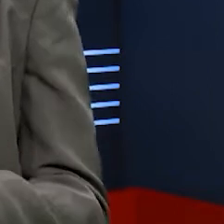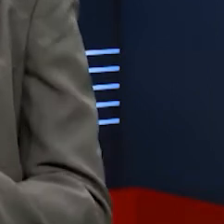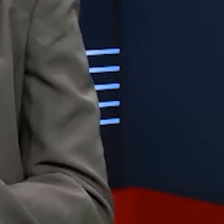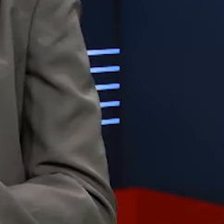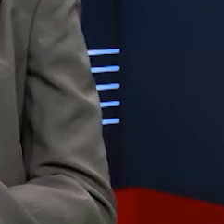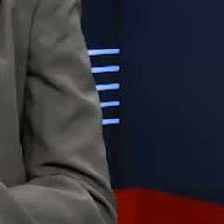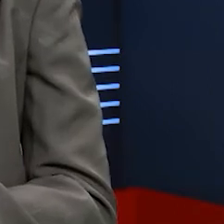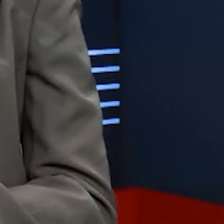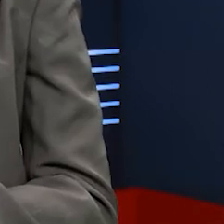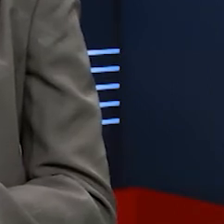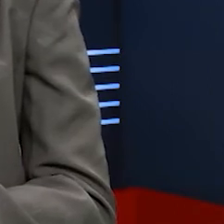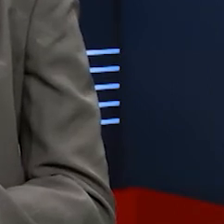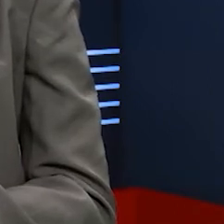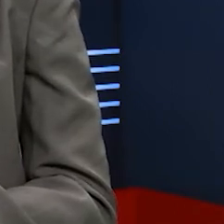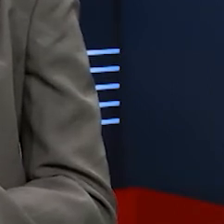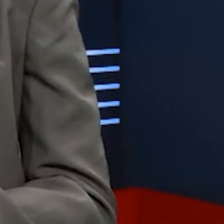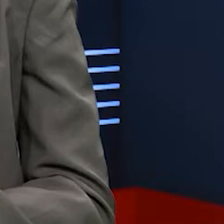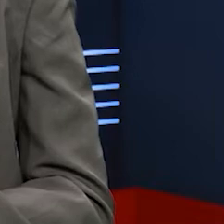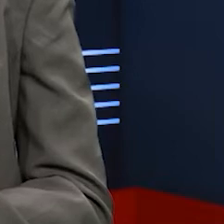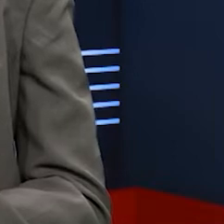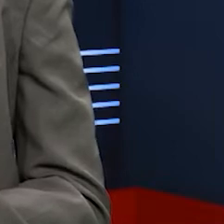do Clima promovida pelas Nações Unidas.